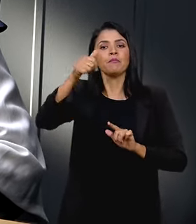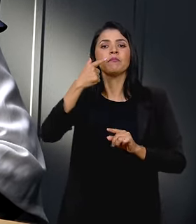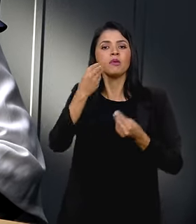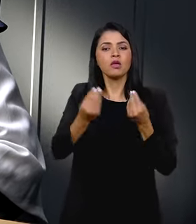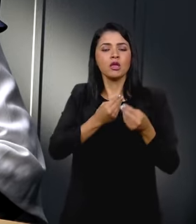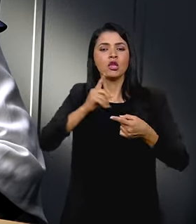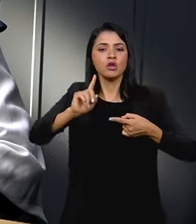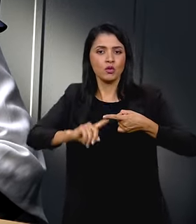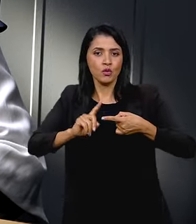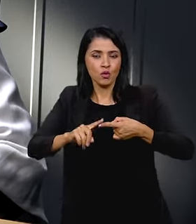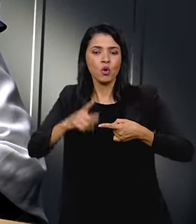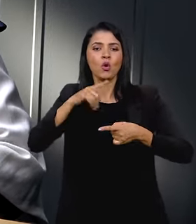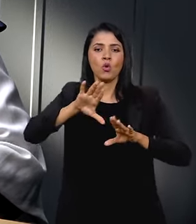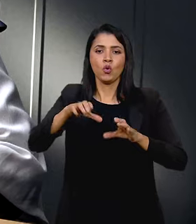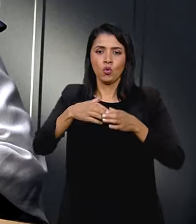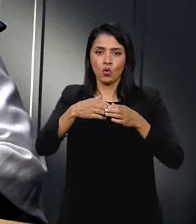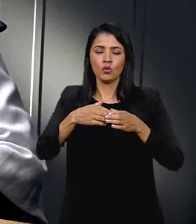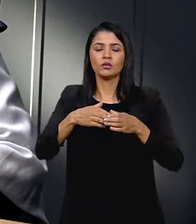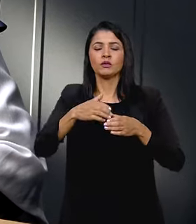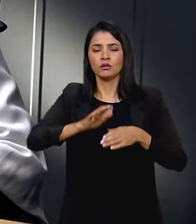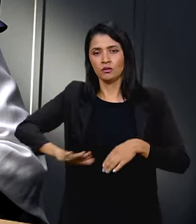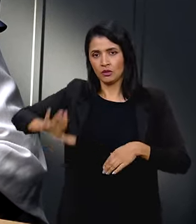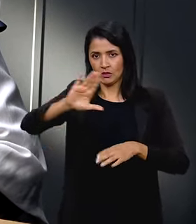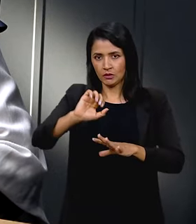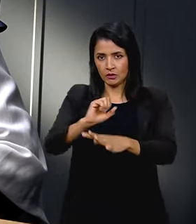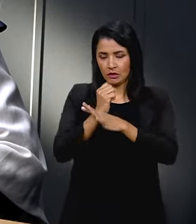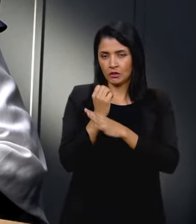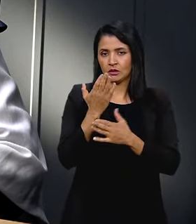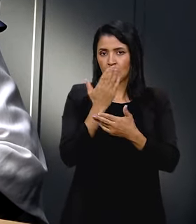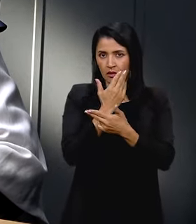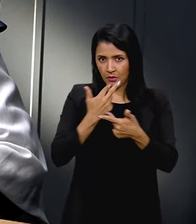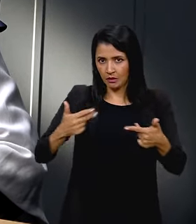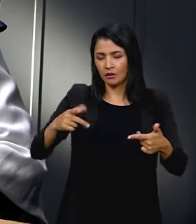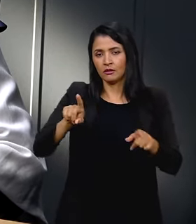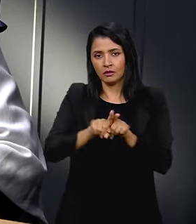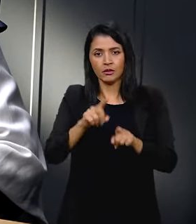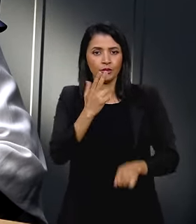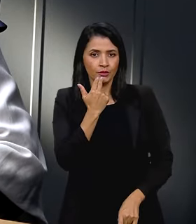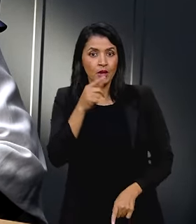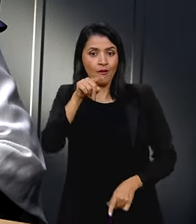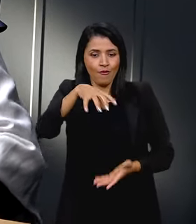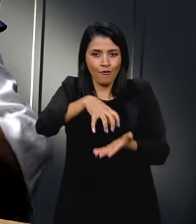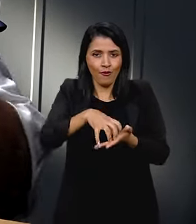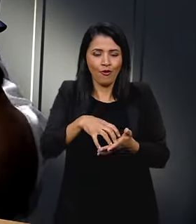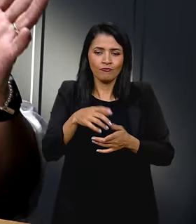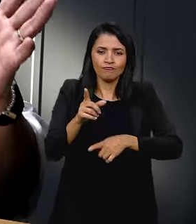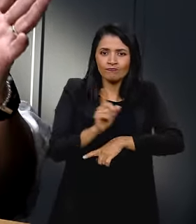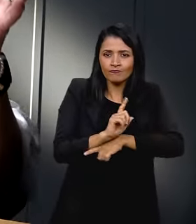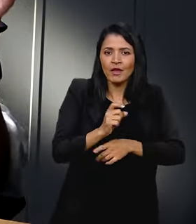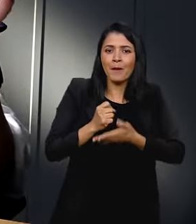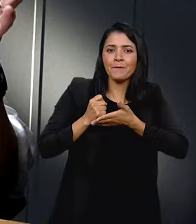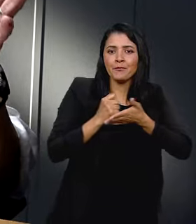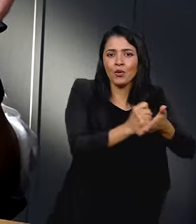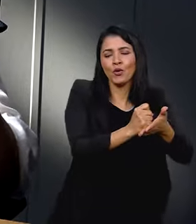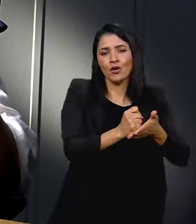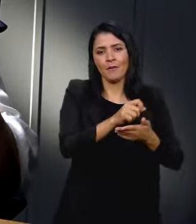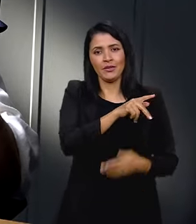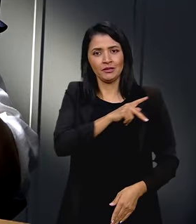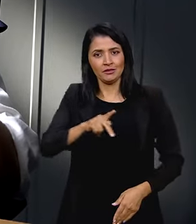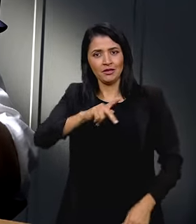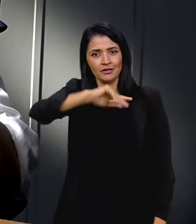primeiro componente desse sistema que foi o Conselho Nacional de segurança alimentar e nutricional que é um órgão hoje que assessora a presidência da